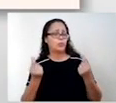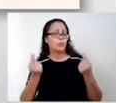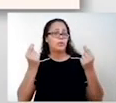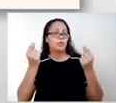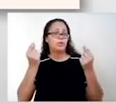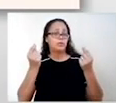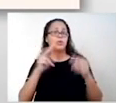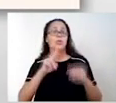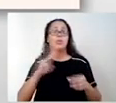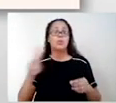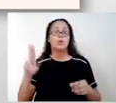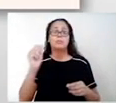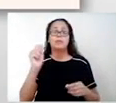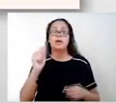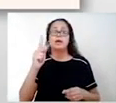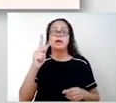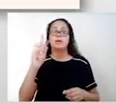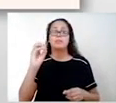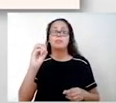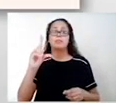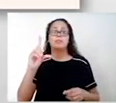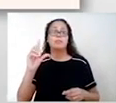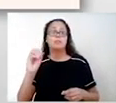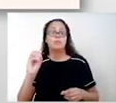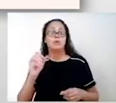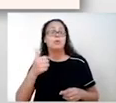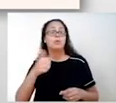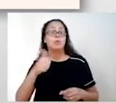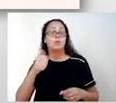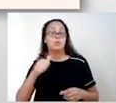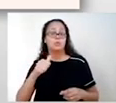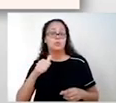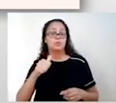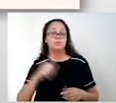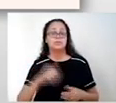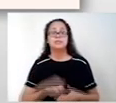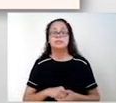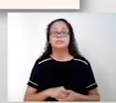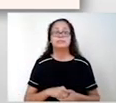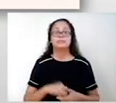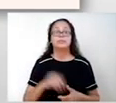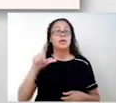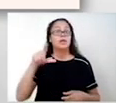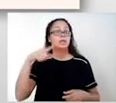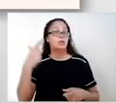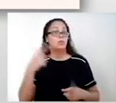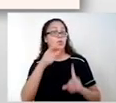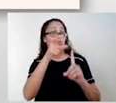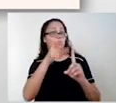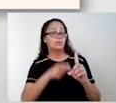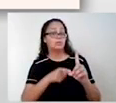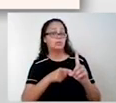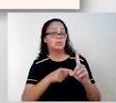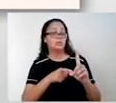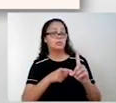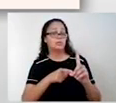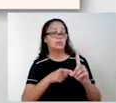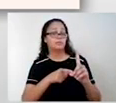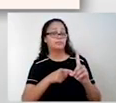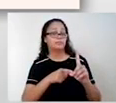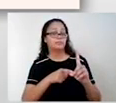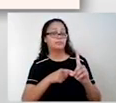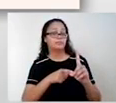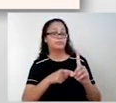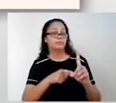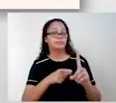chamado Apolo 11. Então, Luna Clara e Apolo 11 é o outro personagem principal. Mas essa história não